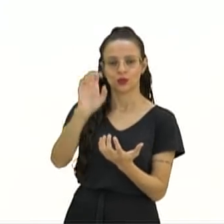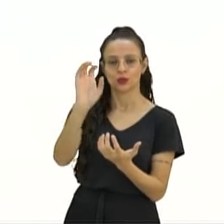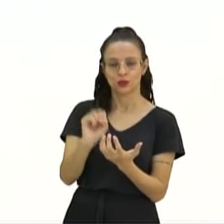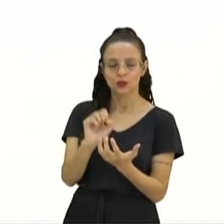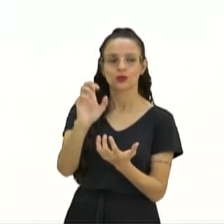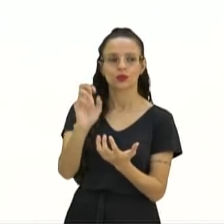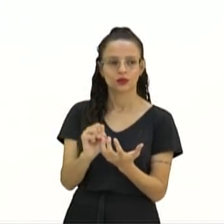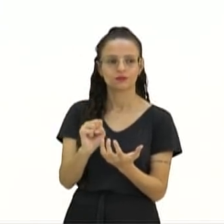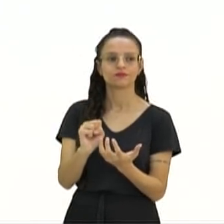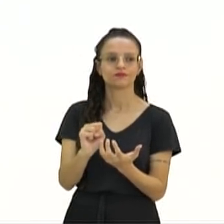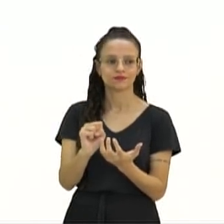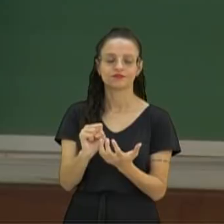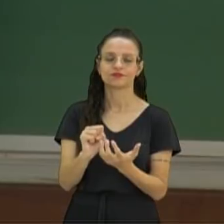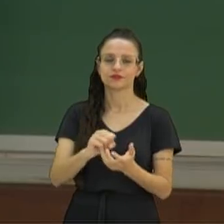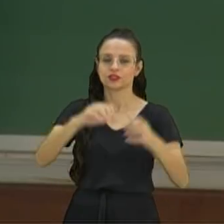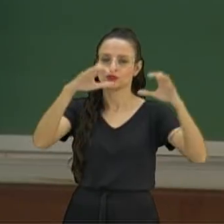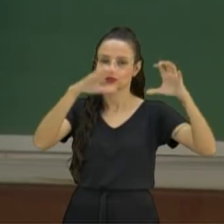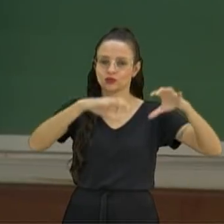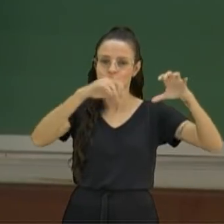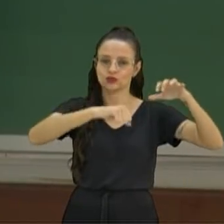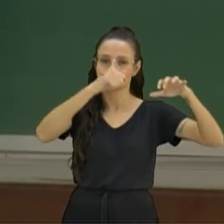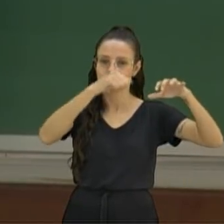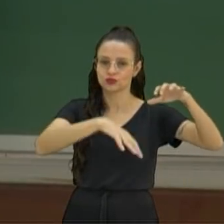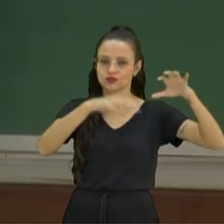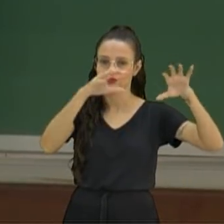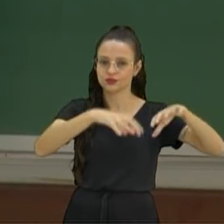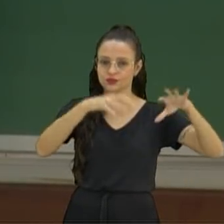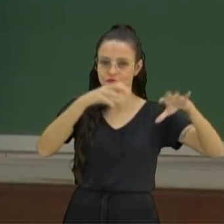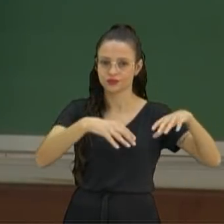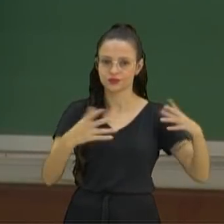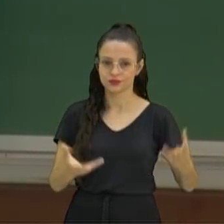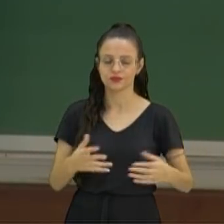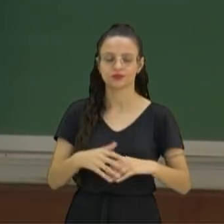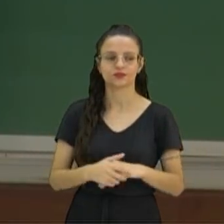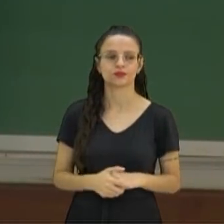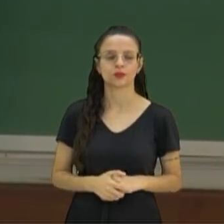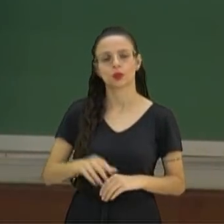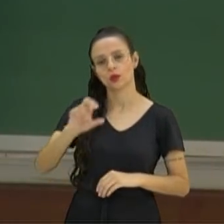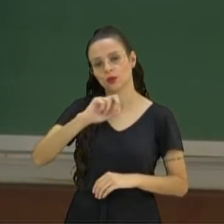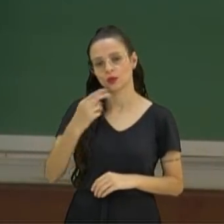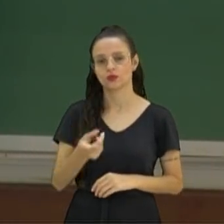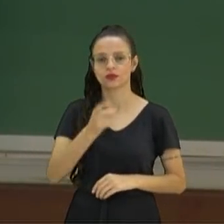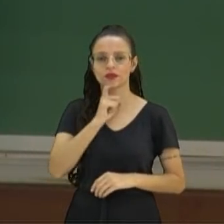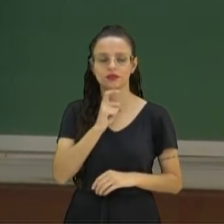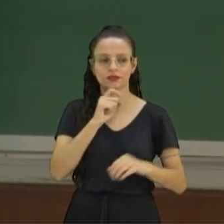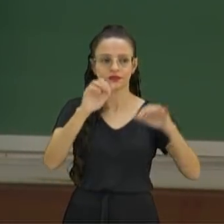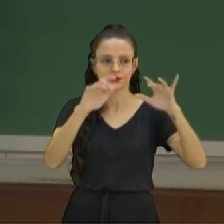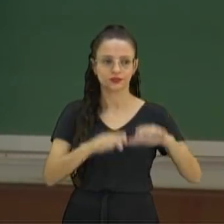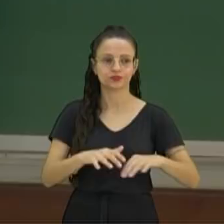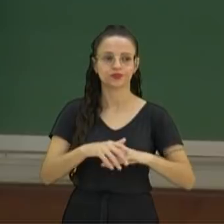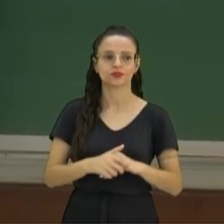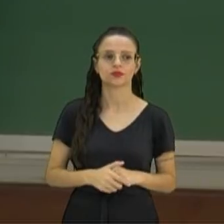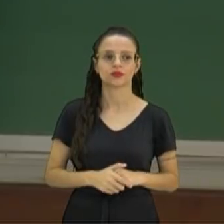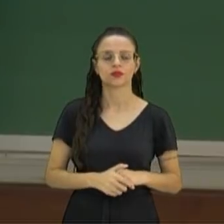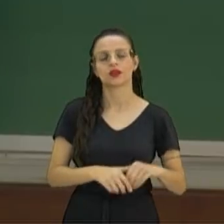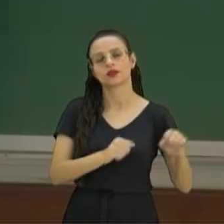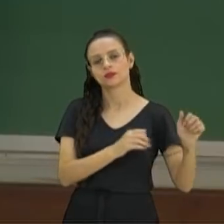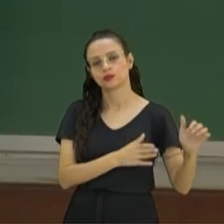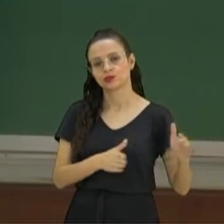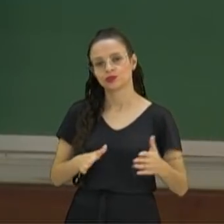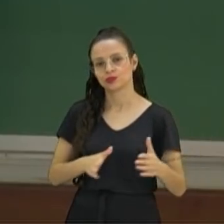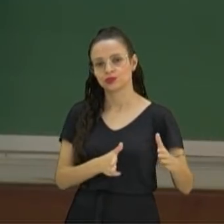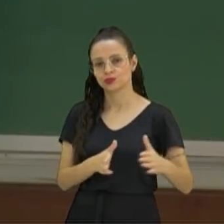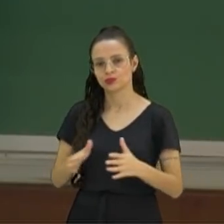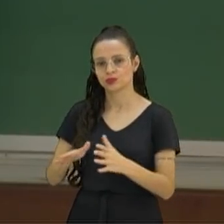dizer assim, né? E aí vou ter a precipitação, que é a chuva ou a neve, por exemplo. Aí vou ter o escoamento pelos rios ou